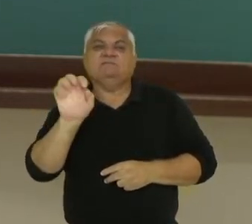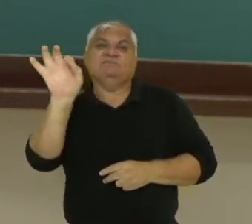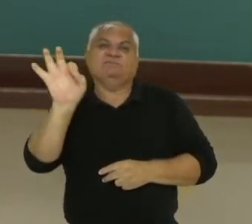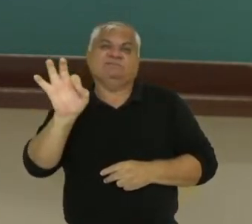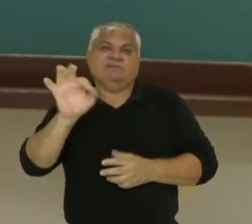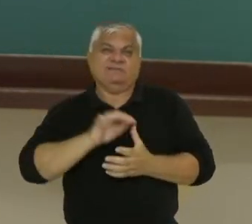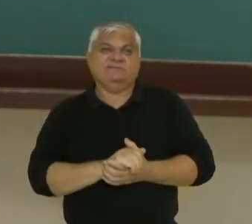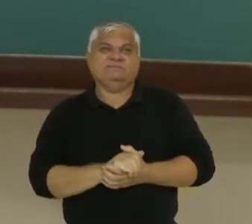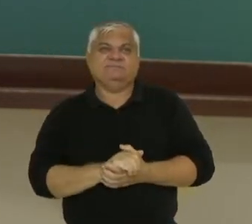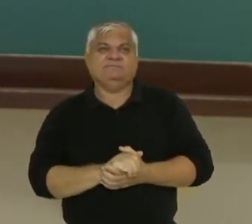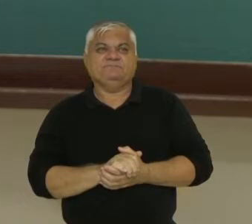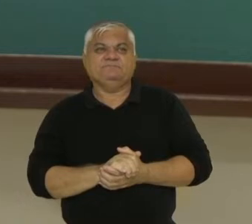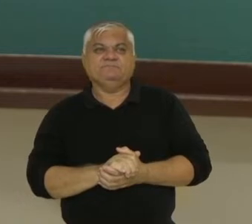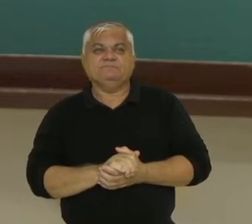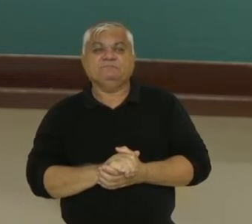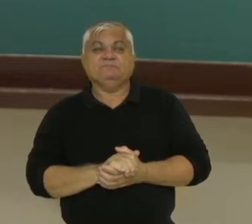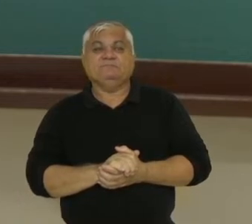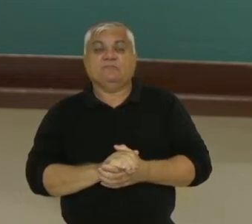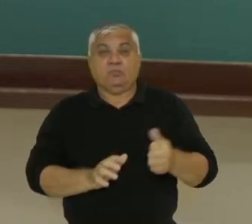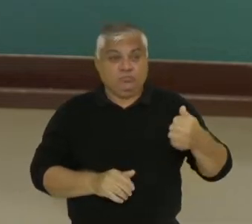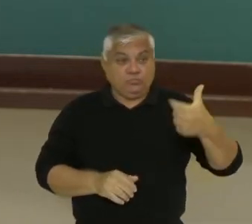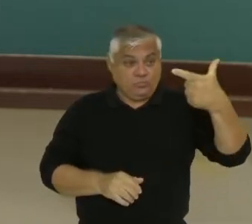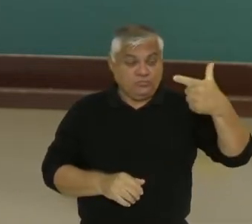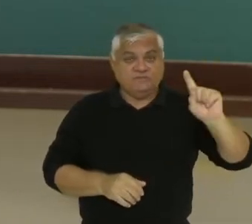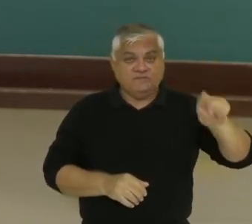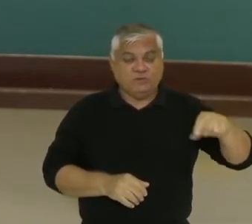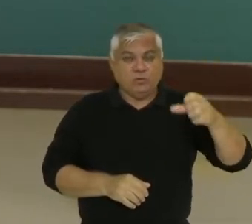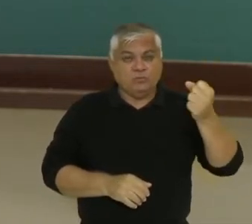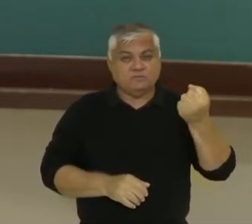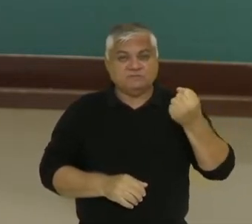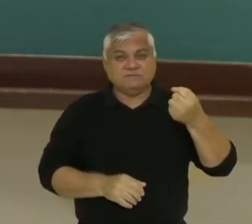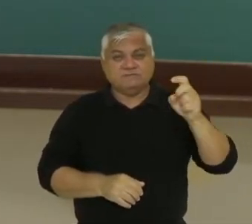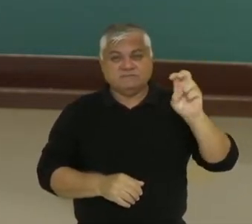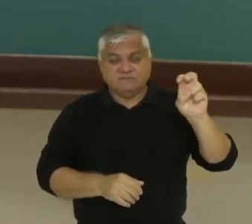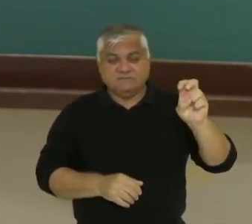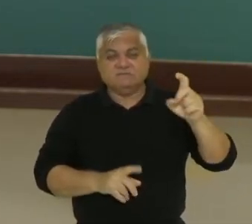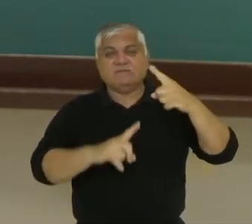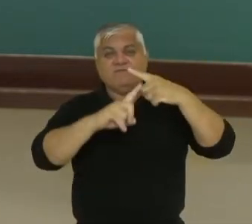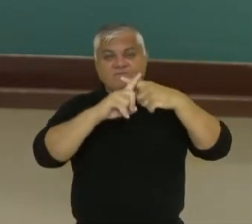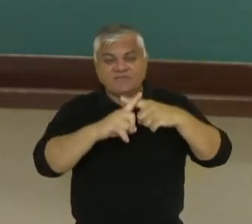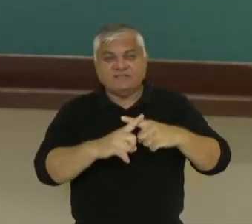12,815%. Este valor multiplicado por